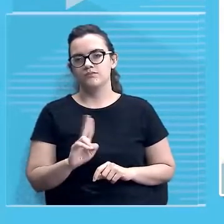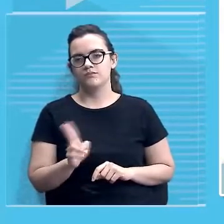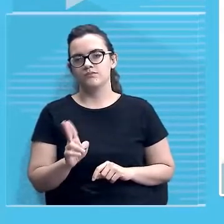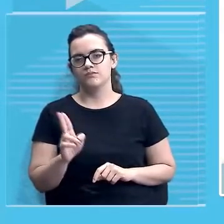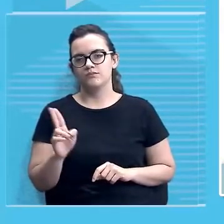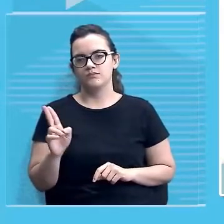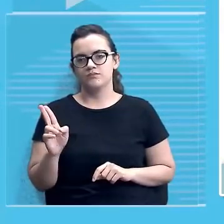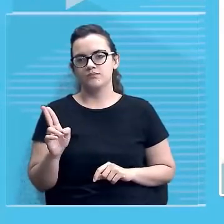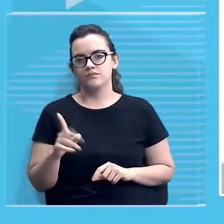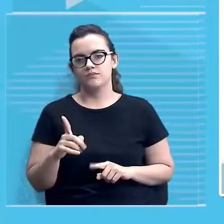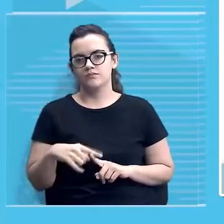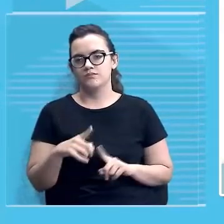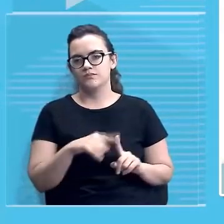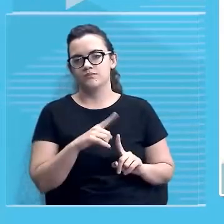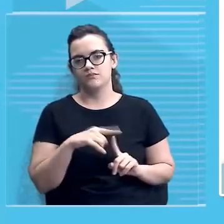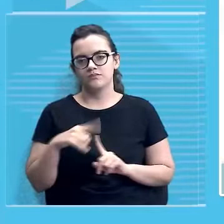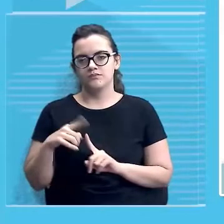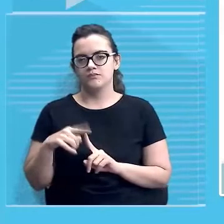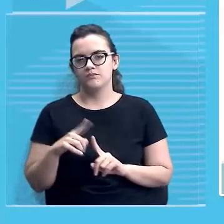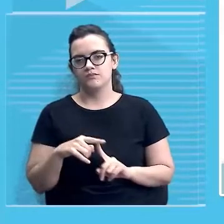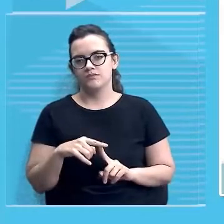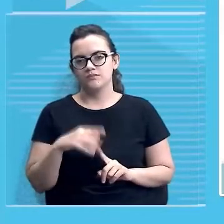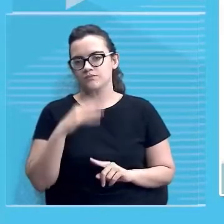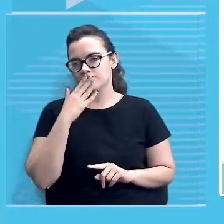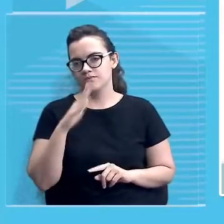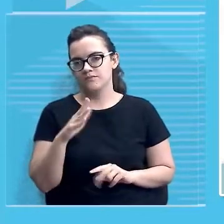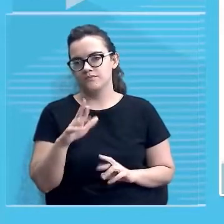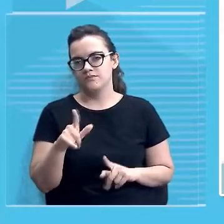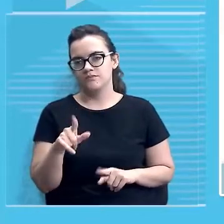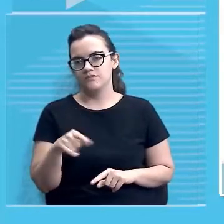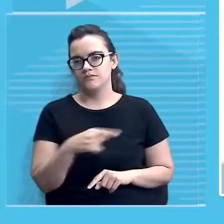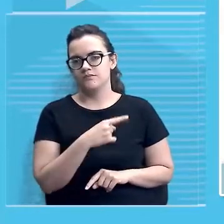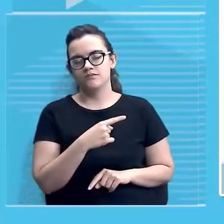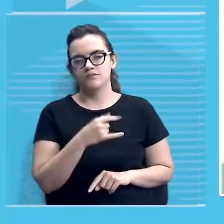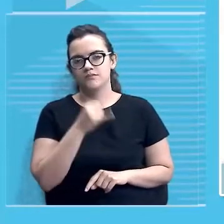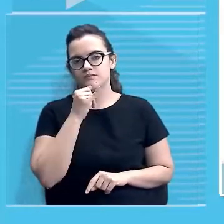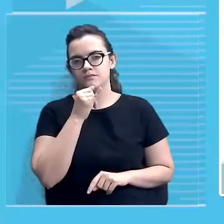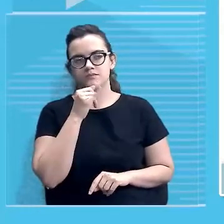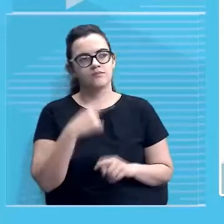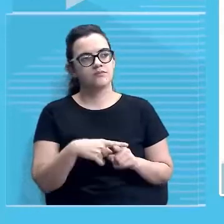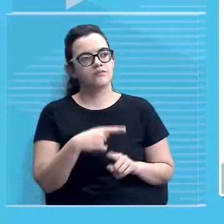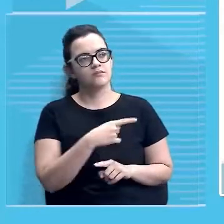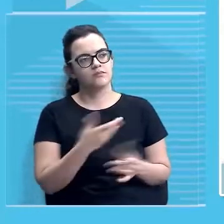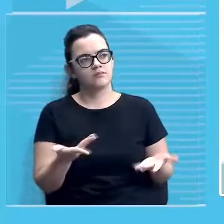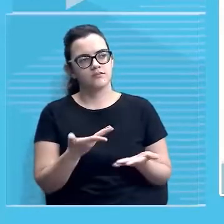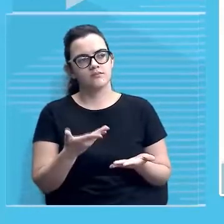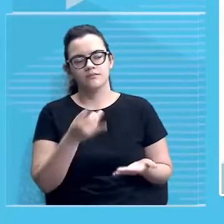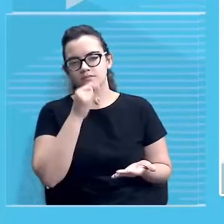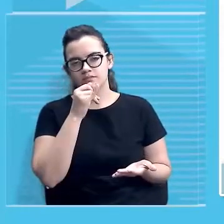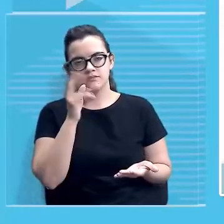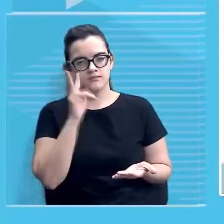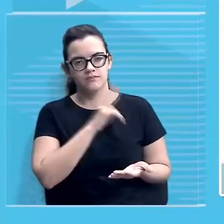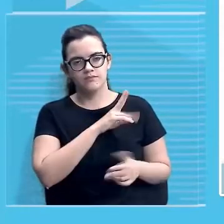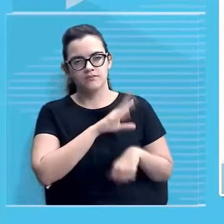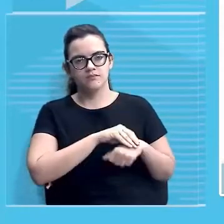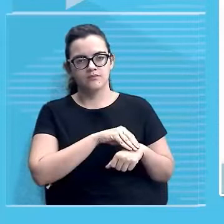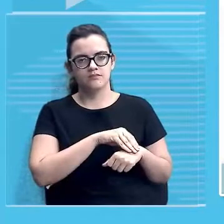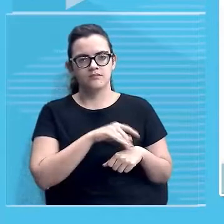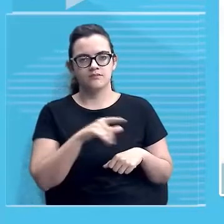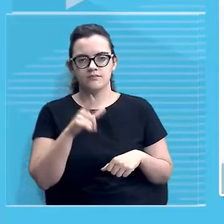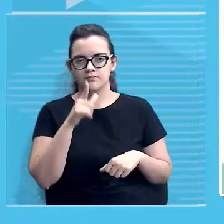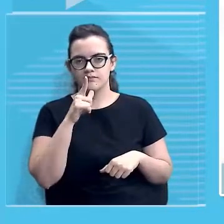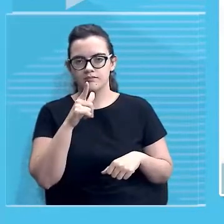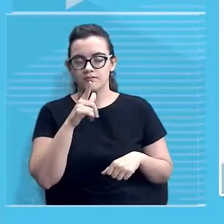Como o Gabriel acabou de falar. Aí, nesse caso, está havendo contato, né, entre a mão e o gelo. Então, a